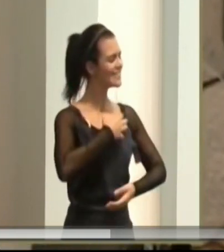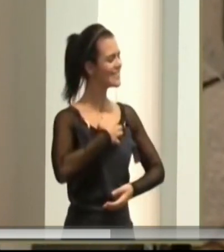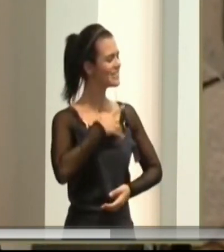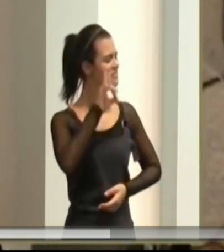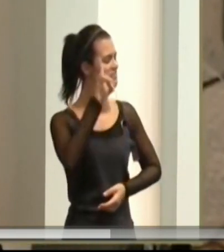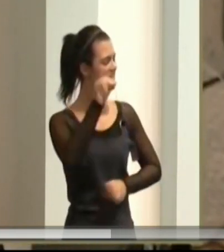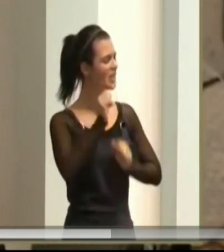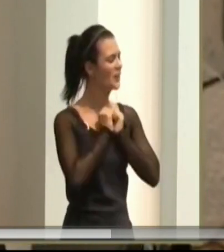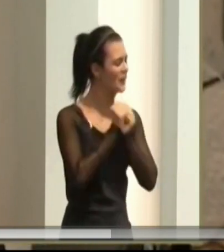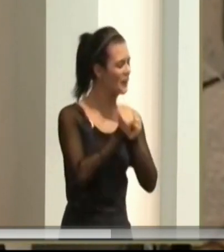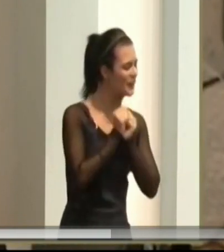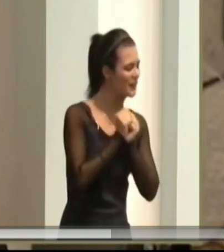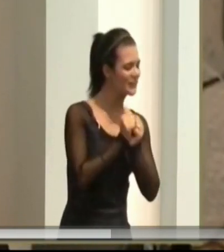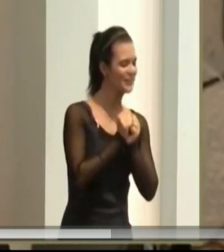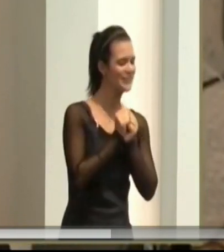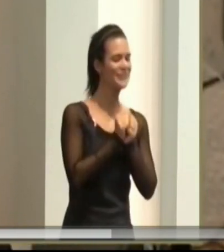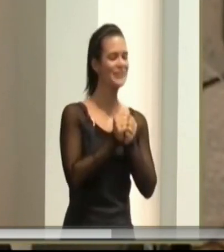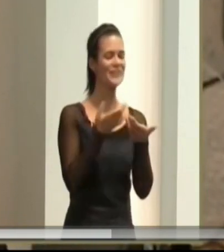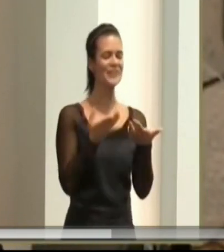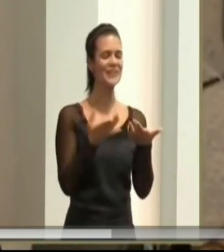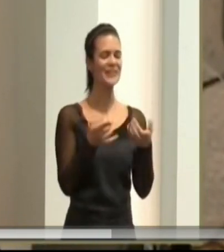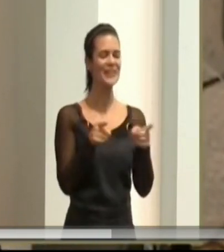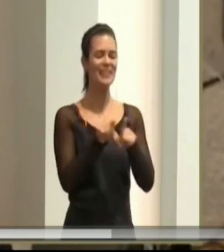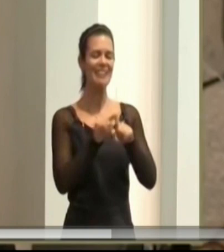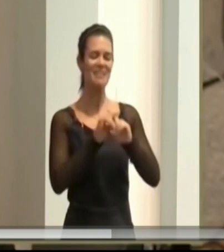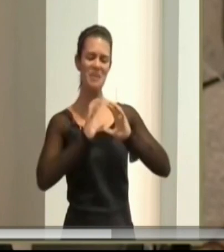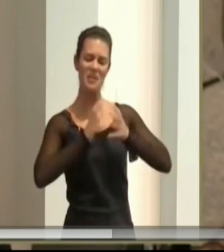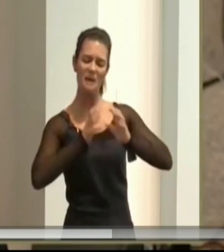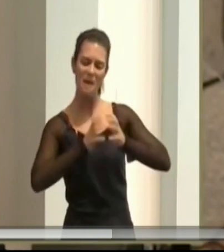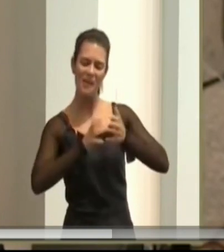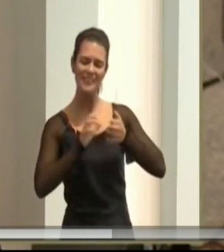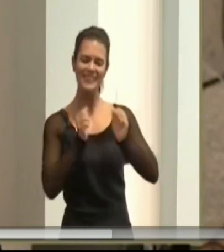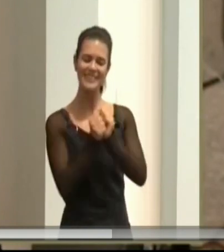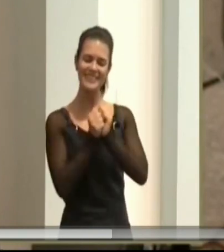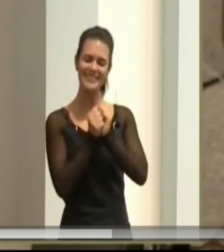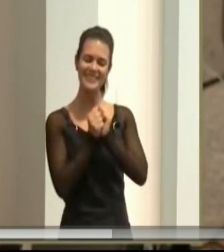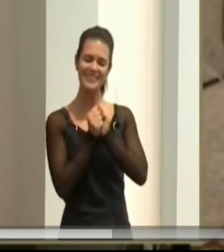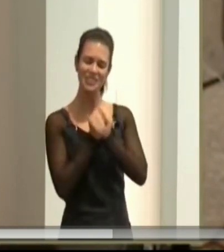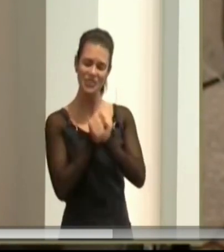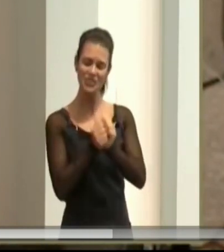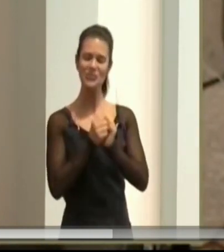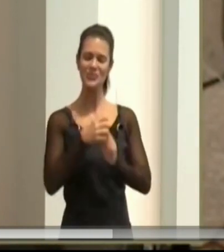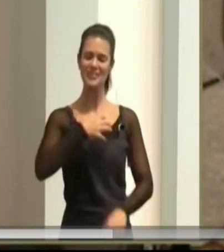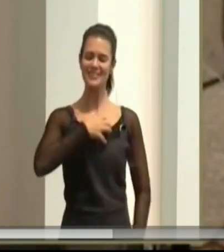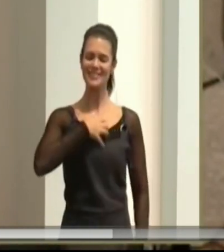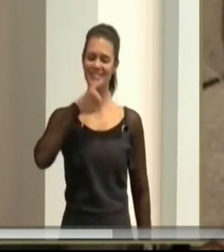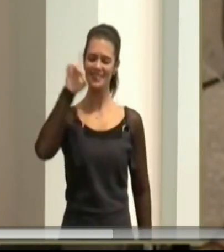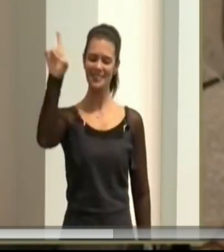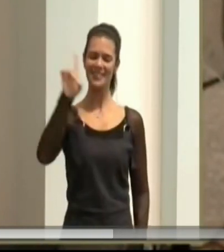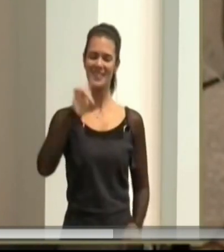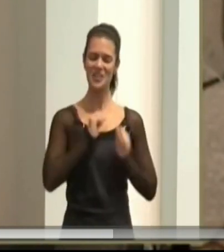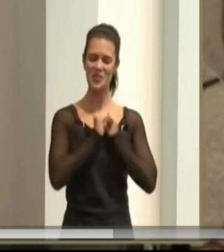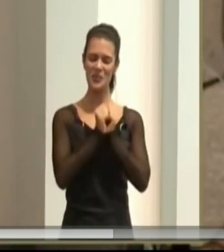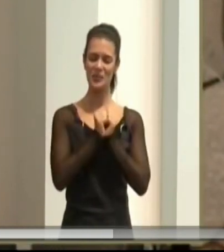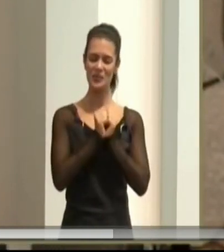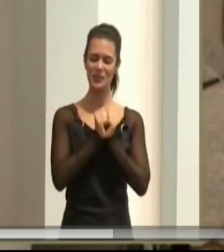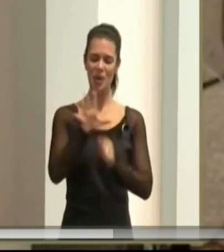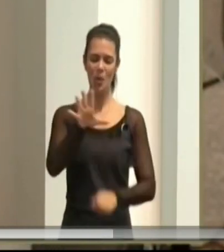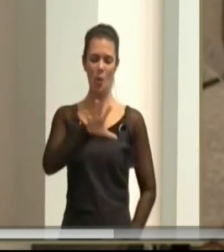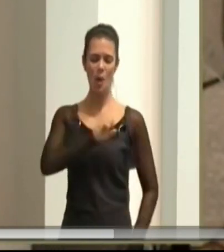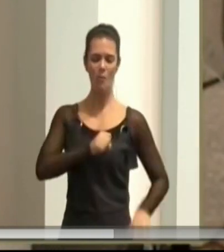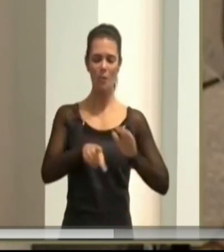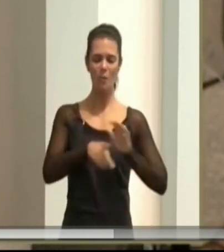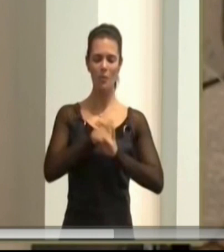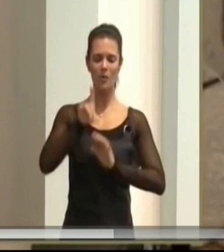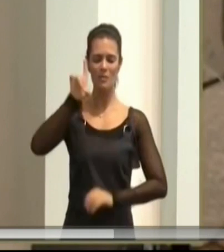ficamos. Sentimos a Tua presença quando estamos uns com os outros. Abençoa, Pai, a Tua igreja, abençoa o Teu povo. E que o amor de Deus, nosso